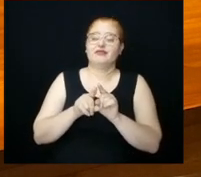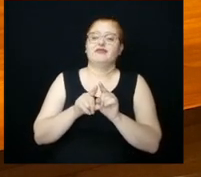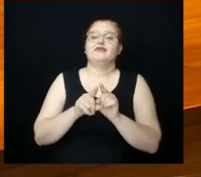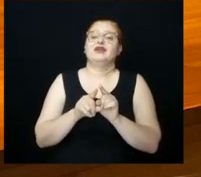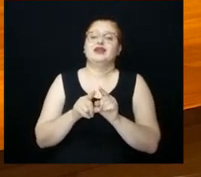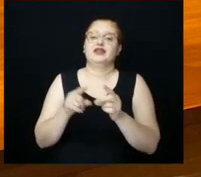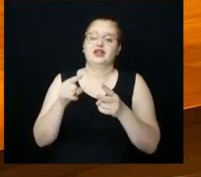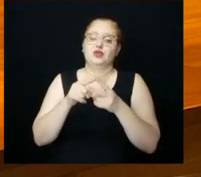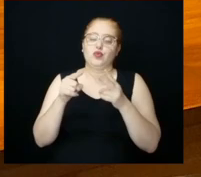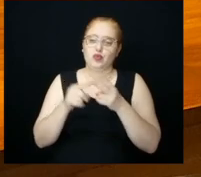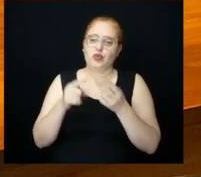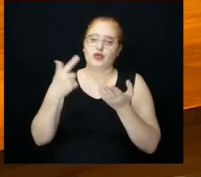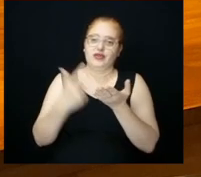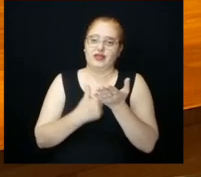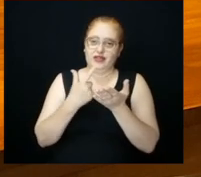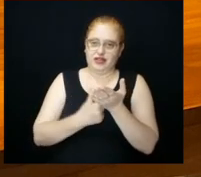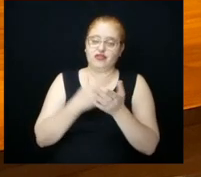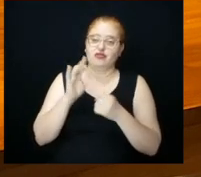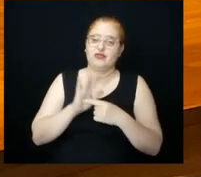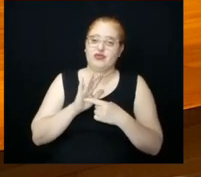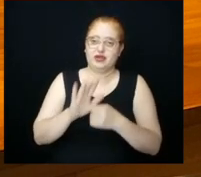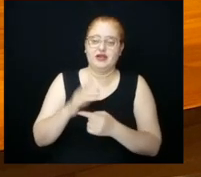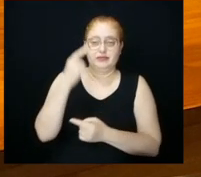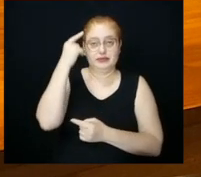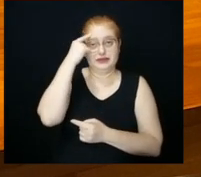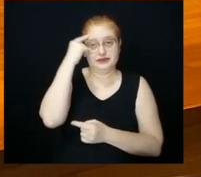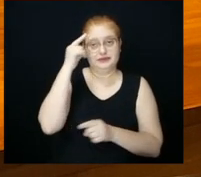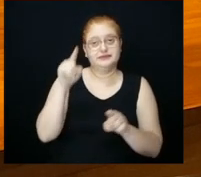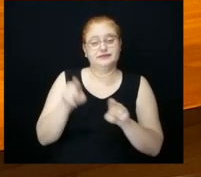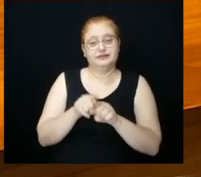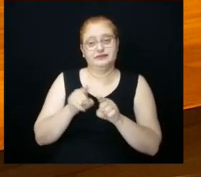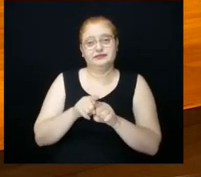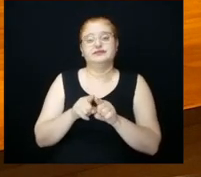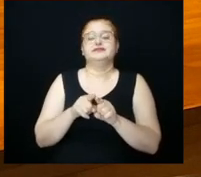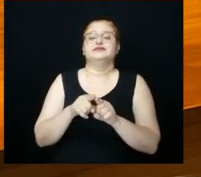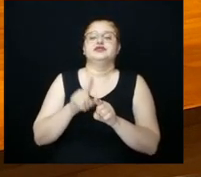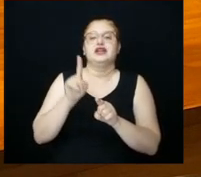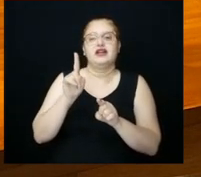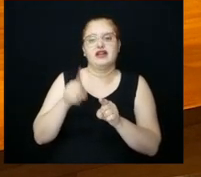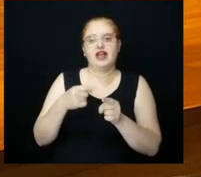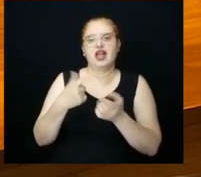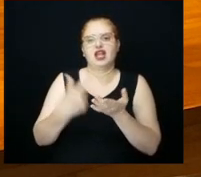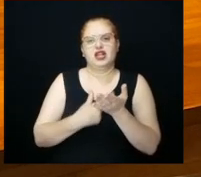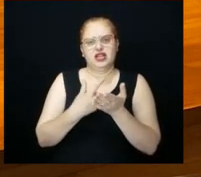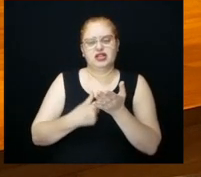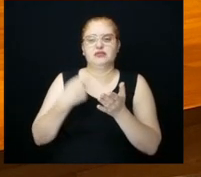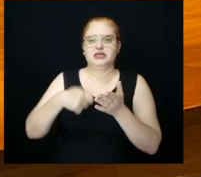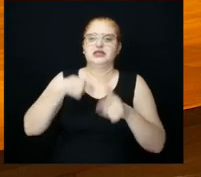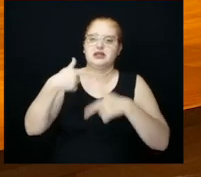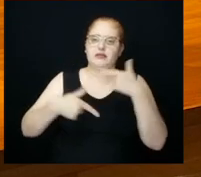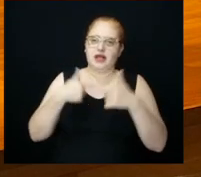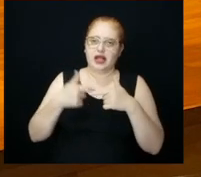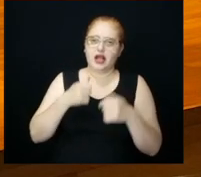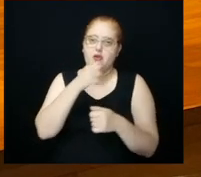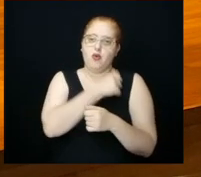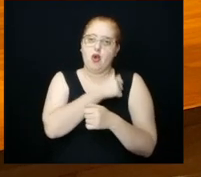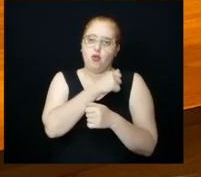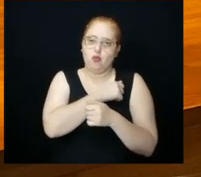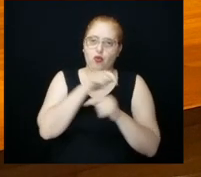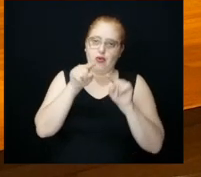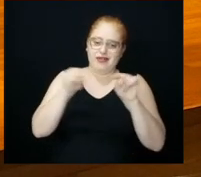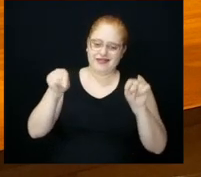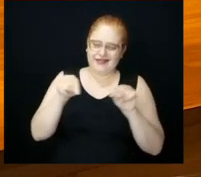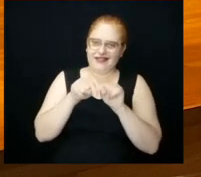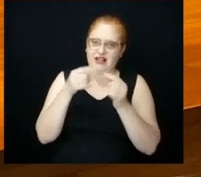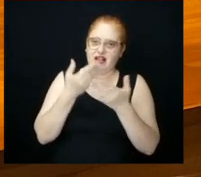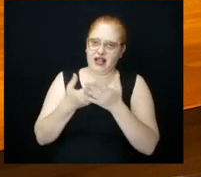duas na realidade, que eu vou trazer, pensando que são obras a serem trabalhadas com alunos, trabalhadas em sala de aula. Então